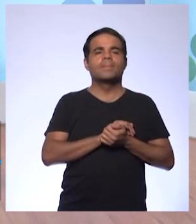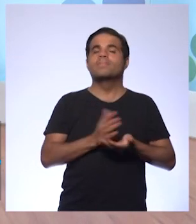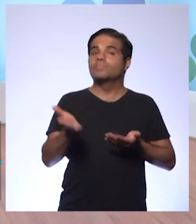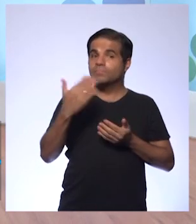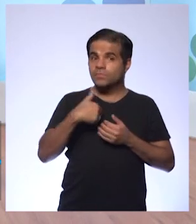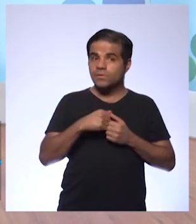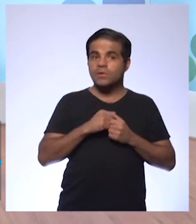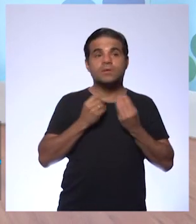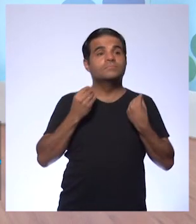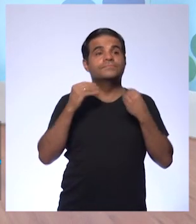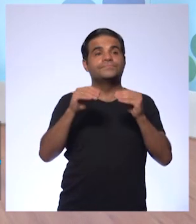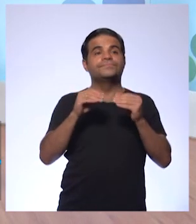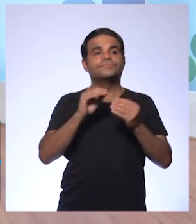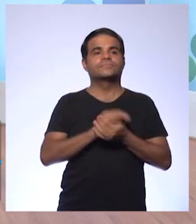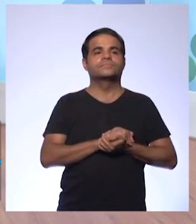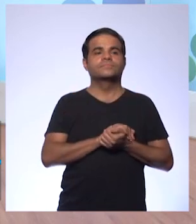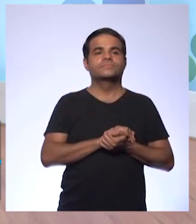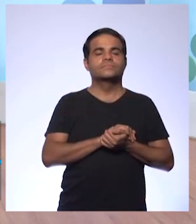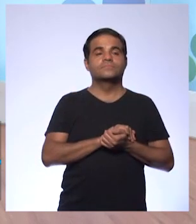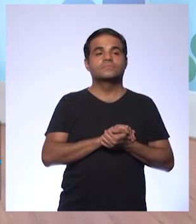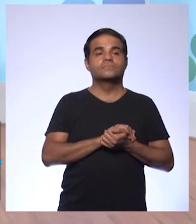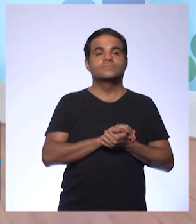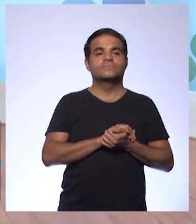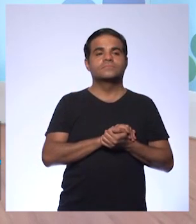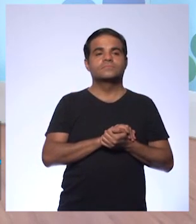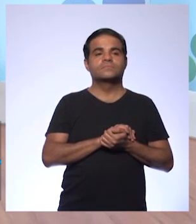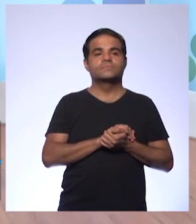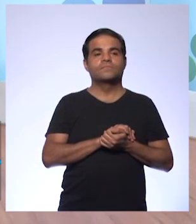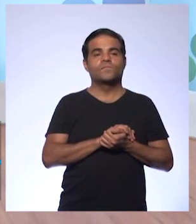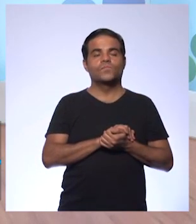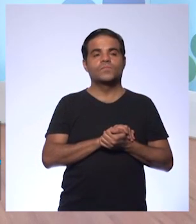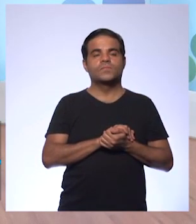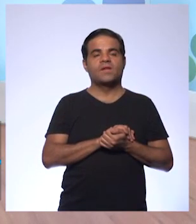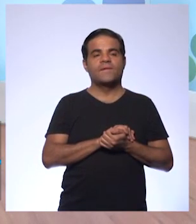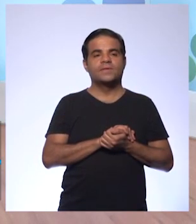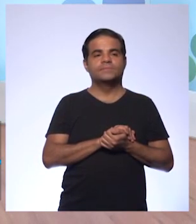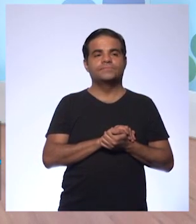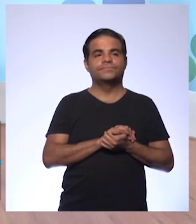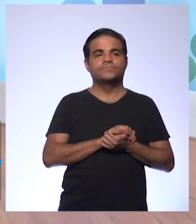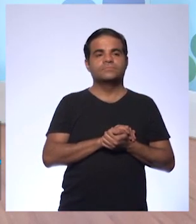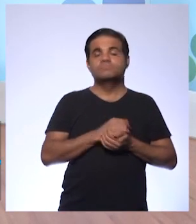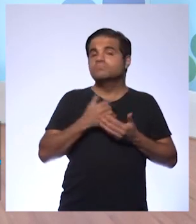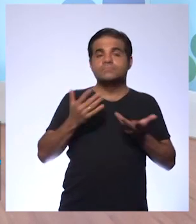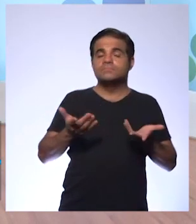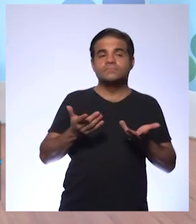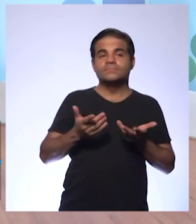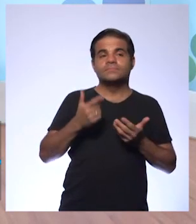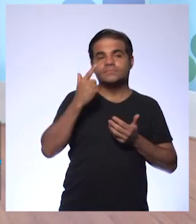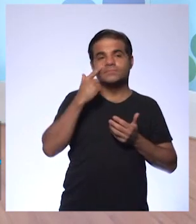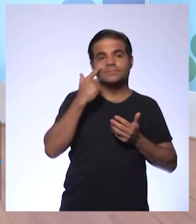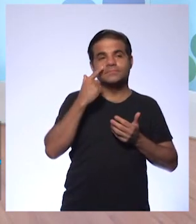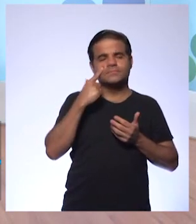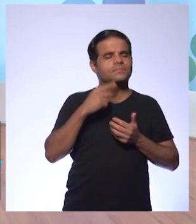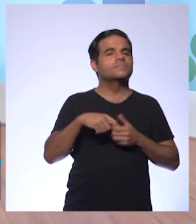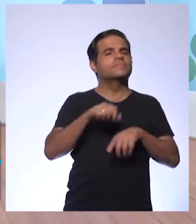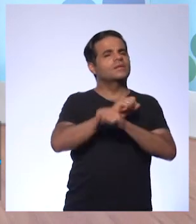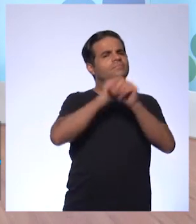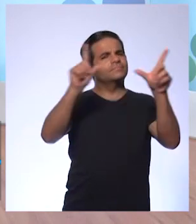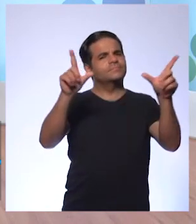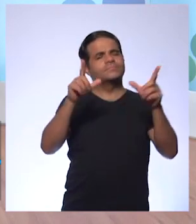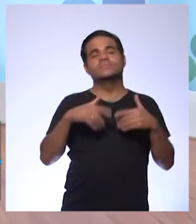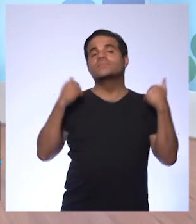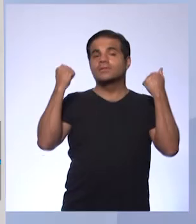Bora, gente. Bora, que senão eu vou... Bom, a gente tem aqui... Mas Olha só. Bom e mal. Tá na tela,